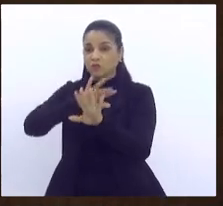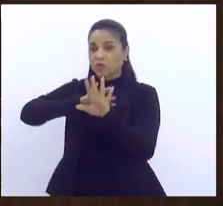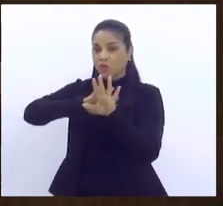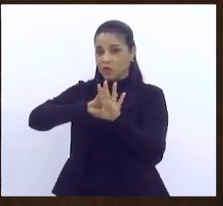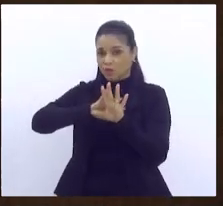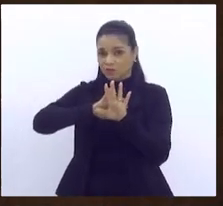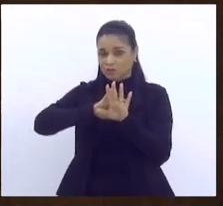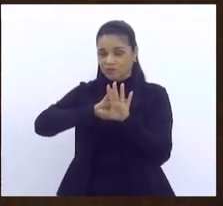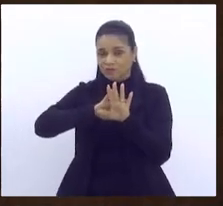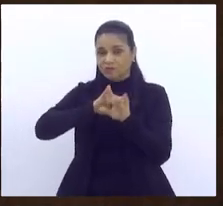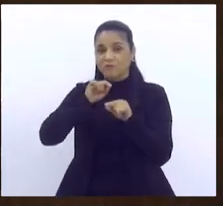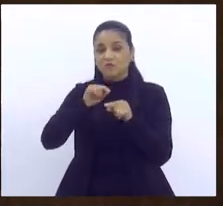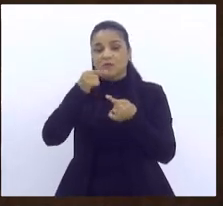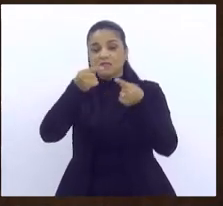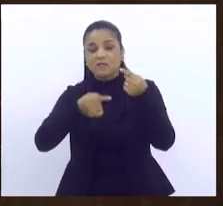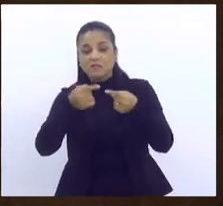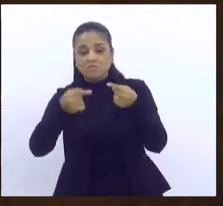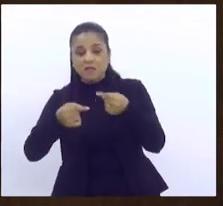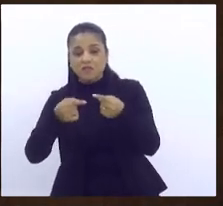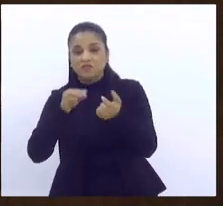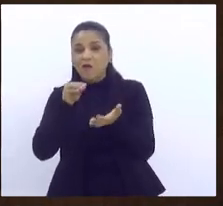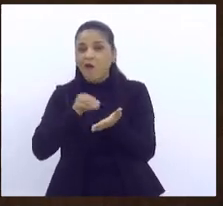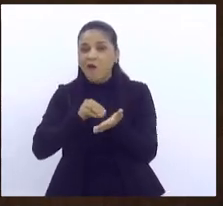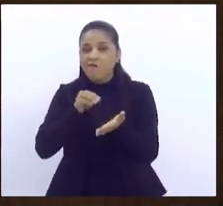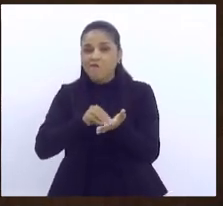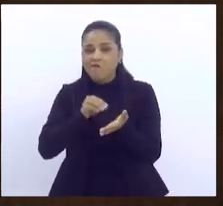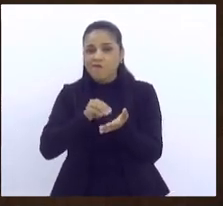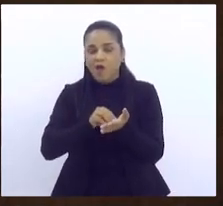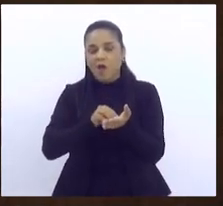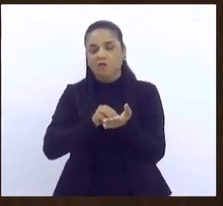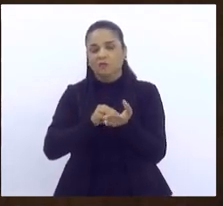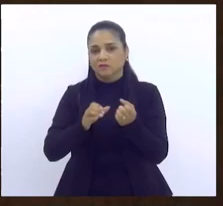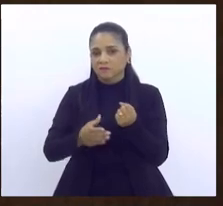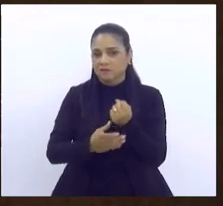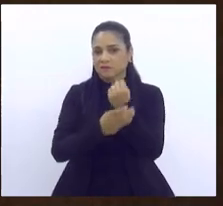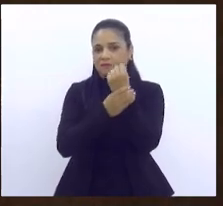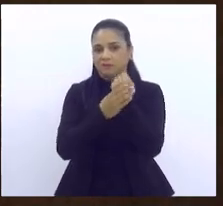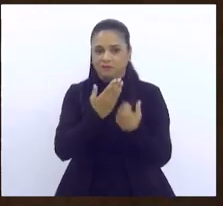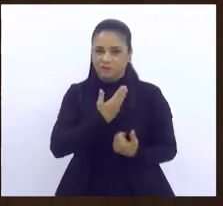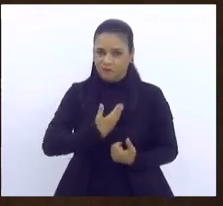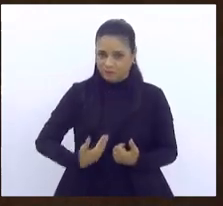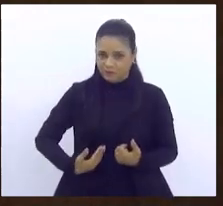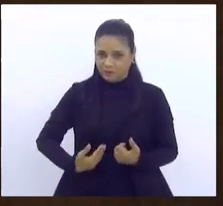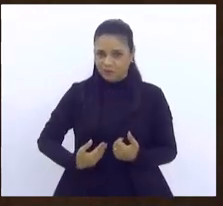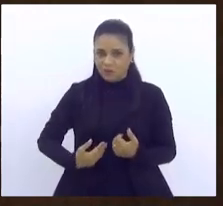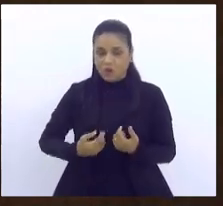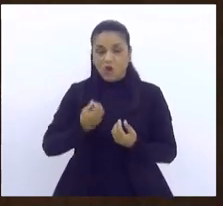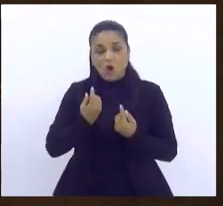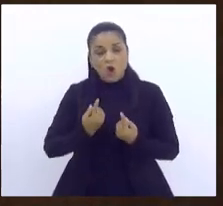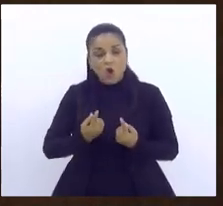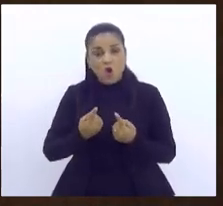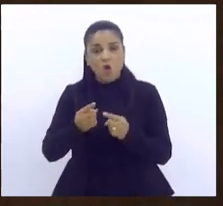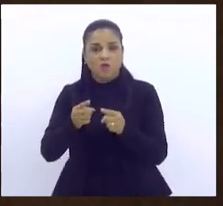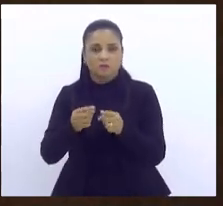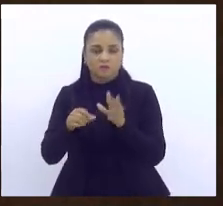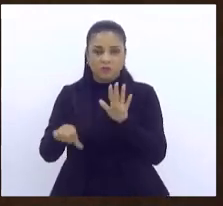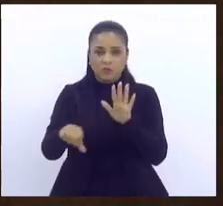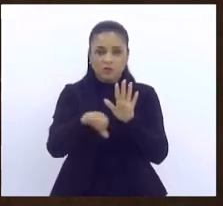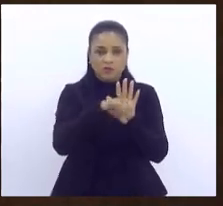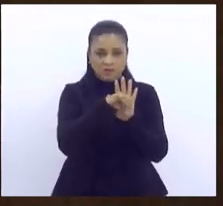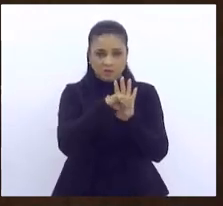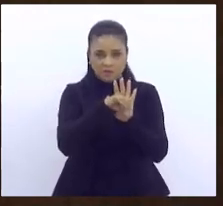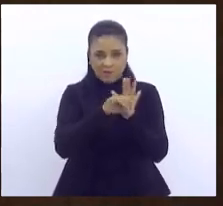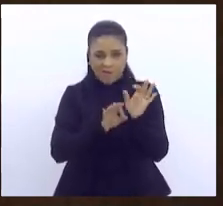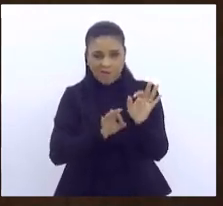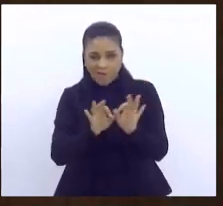debate que beira a insuficiência da segurança pública. Não dá, não se combaterá o crime organizado, que nitidamente